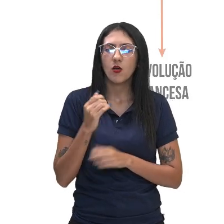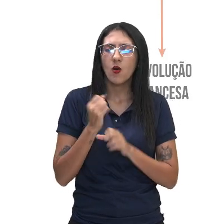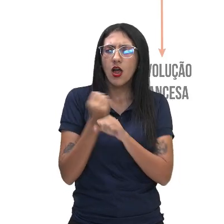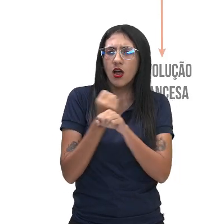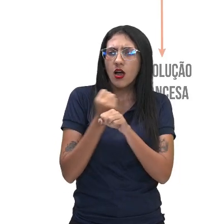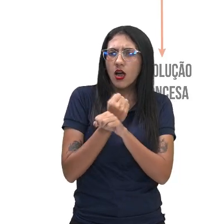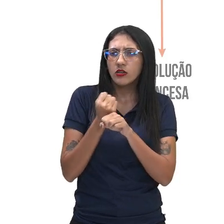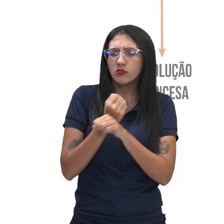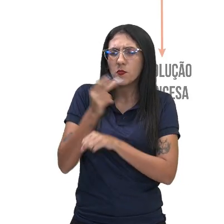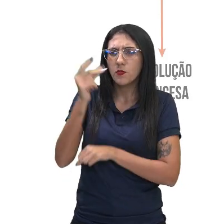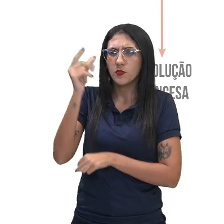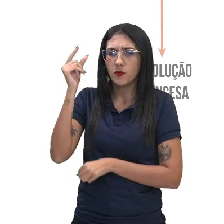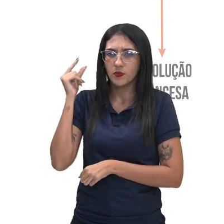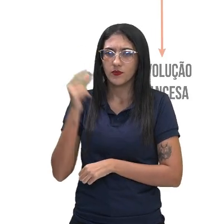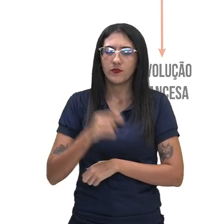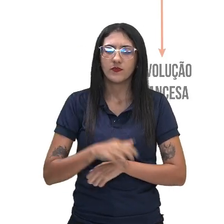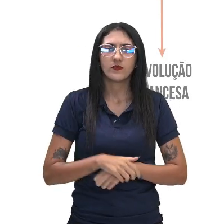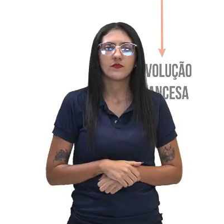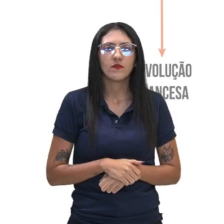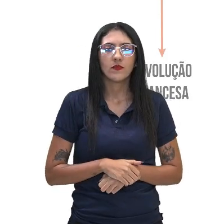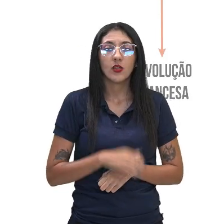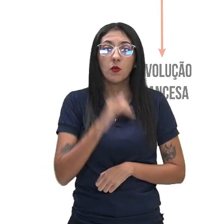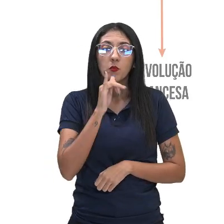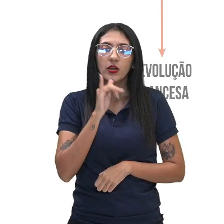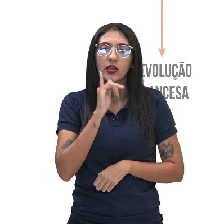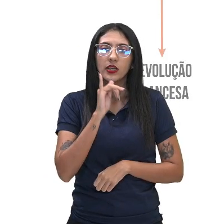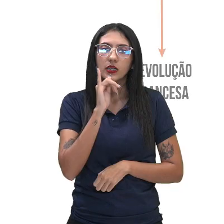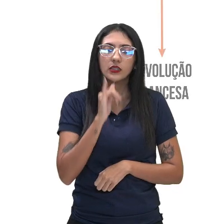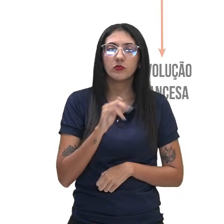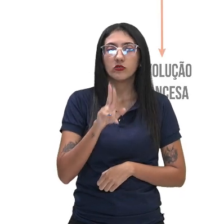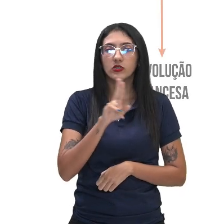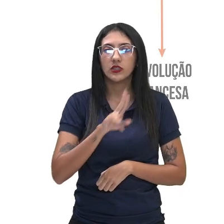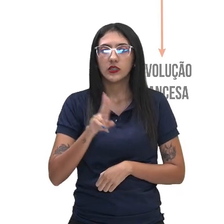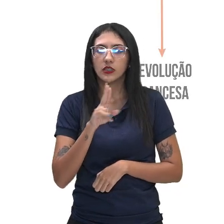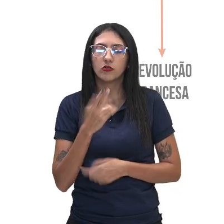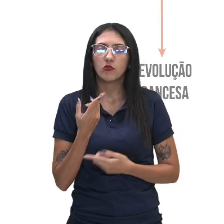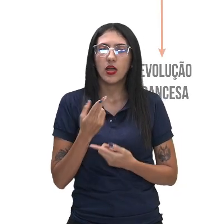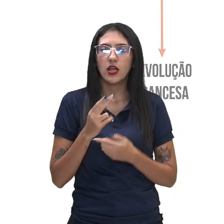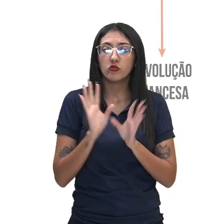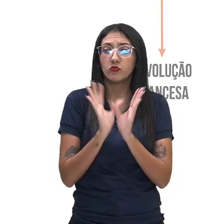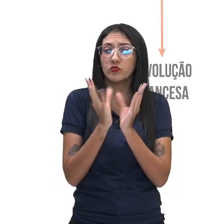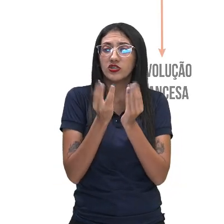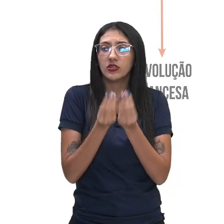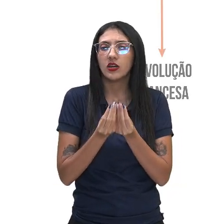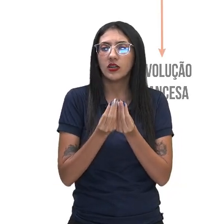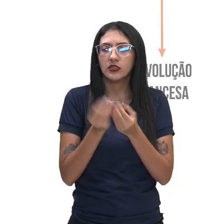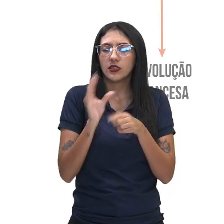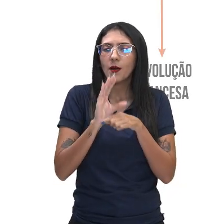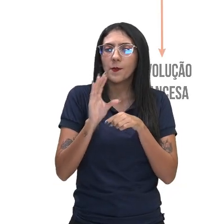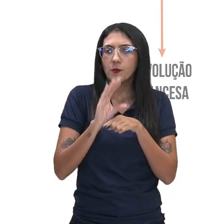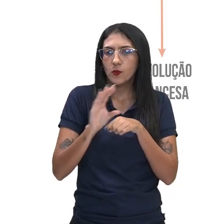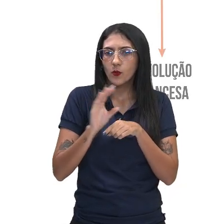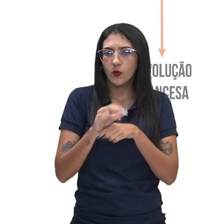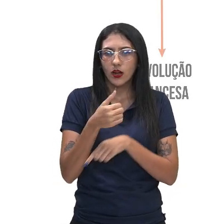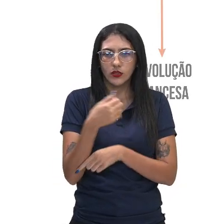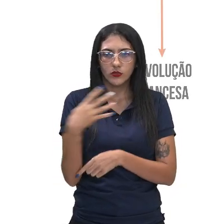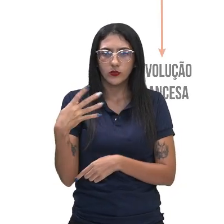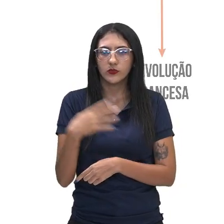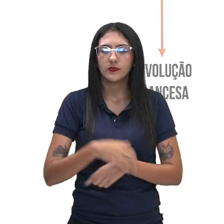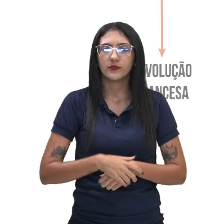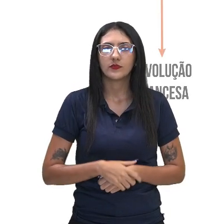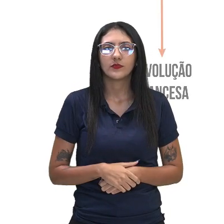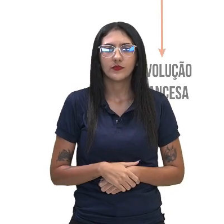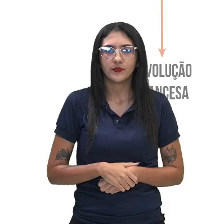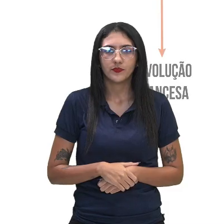muito distante, como, por exemplo, a datação por carbono 14. Então, essa divisão, né, histórica